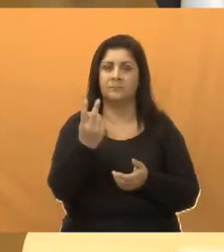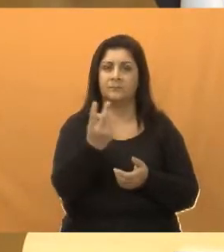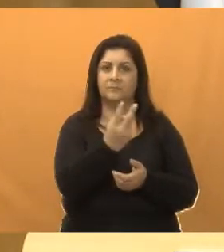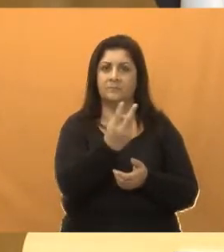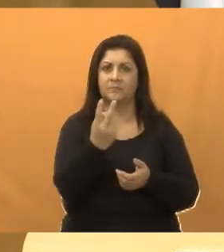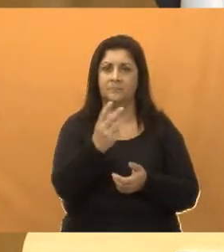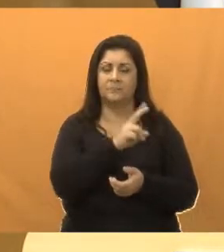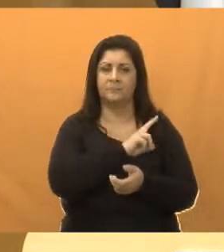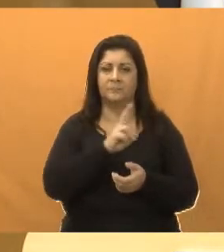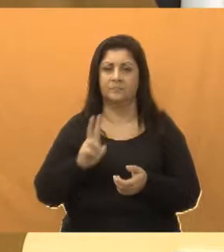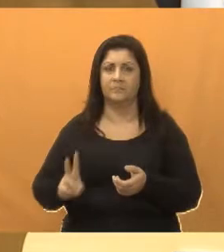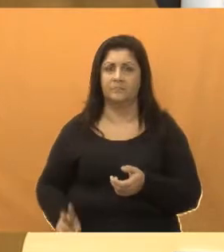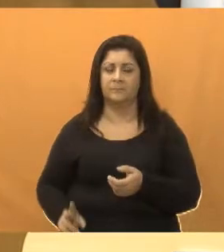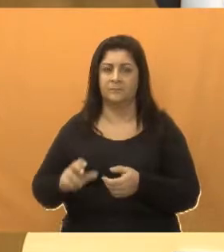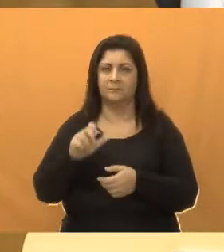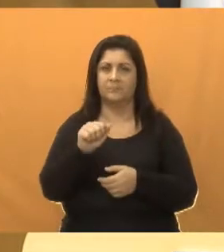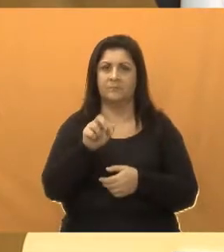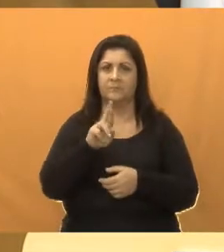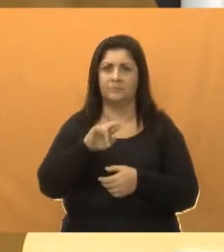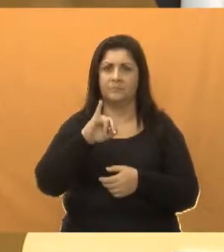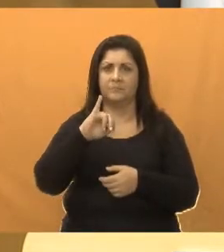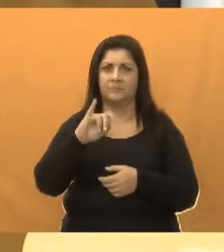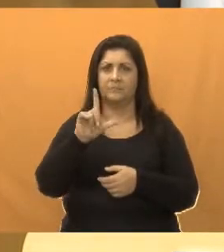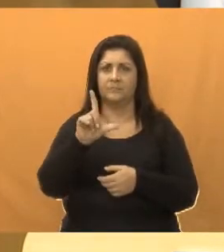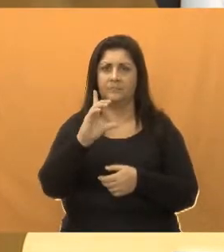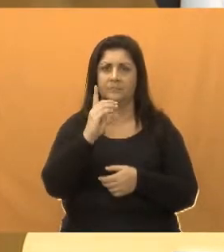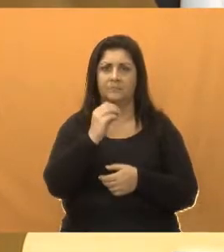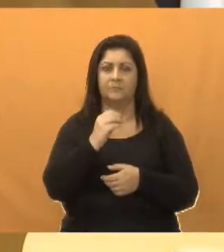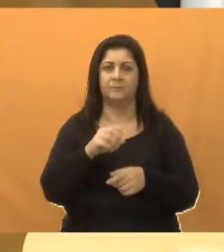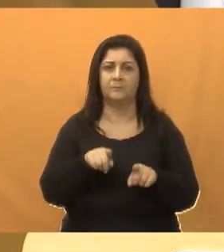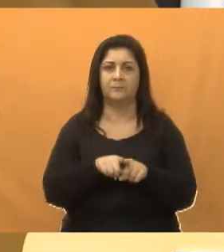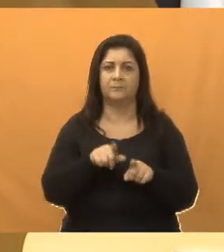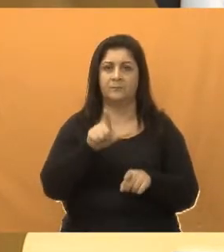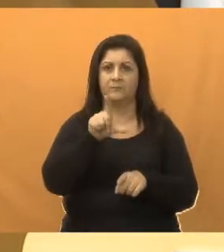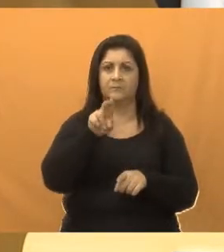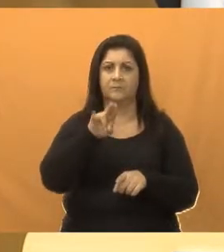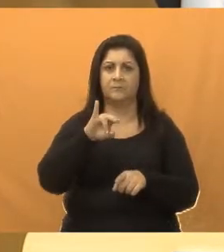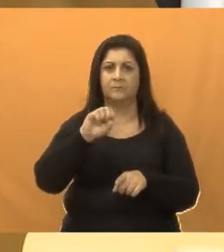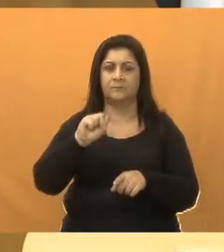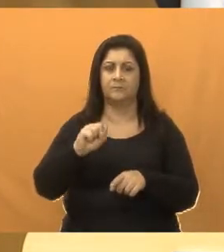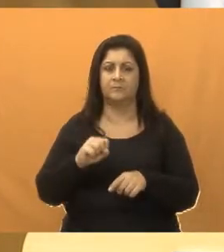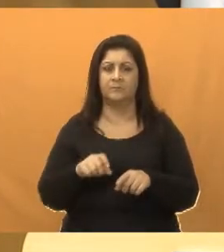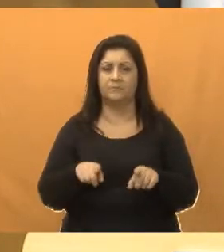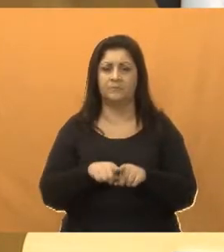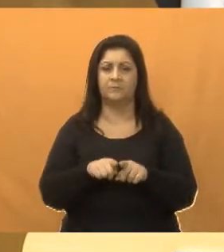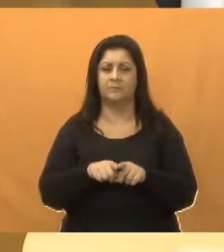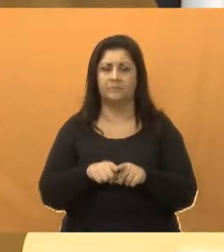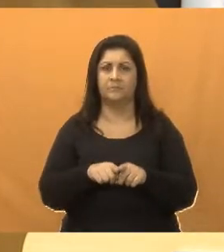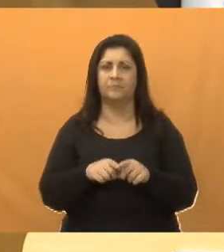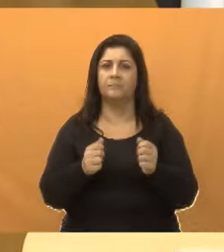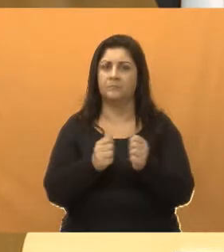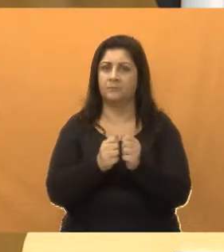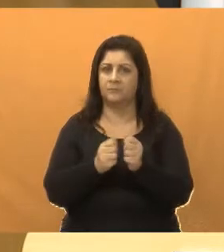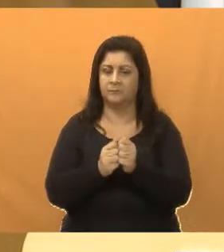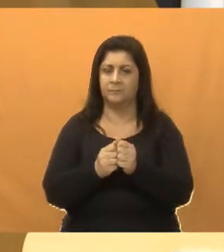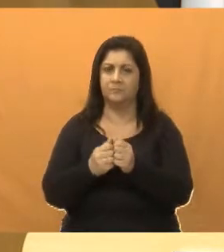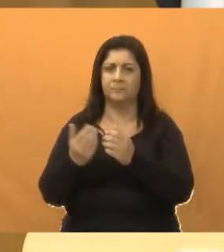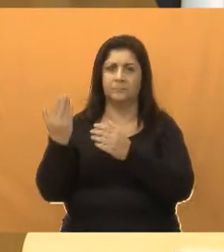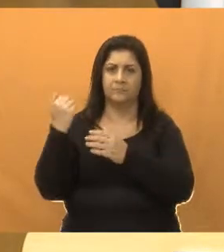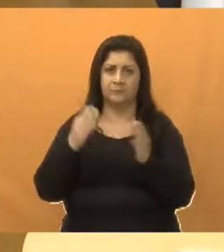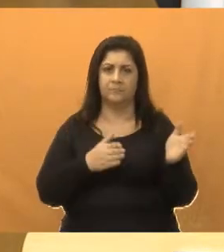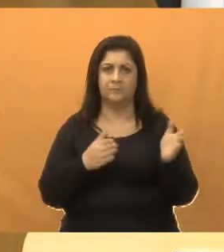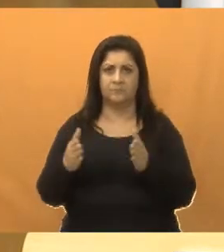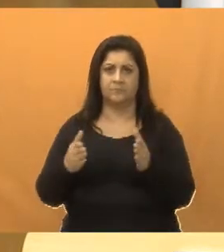vereadores aqui, o vereador Arildo e o vereador Flavinho, o qual eu estive do lado também no governo passado, tenho muito respeito por